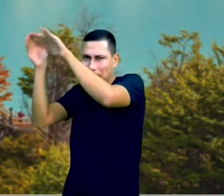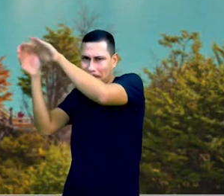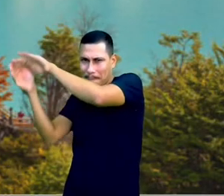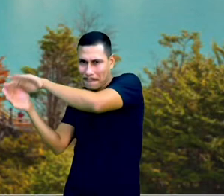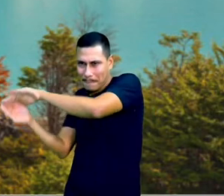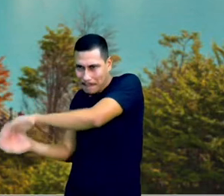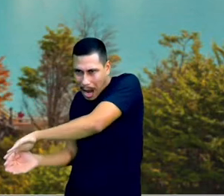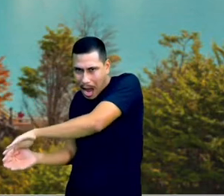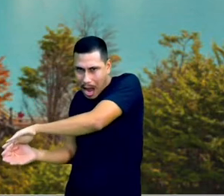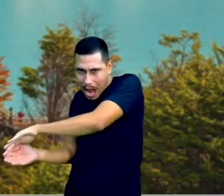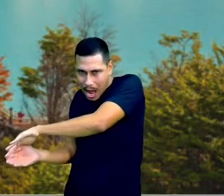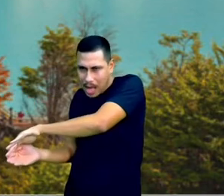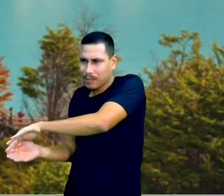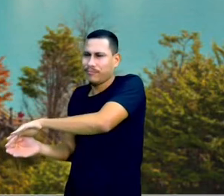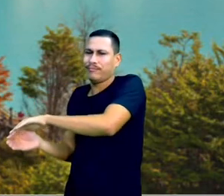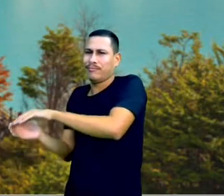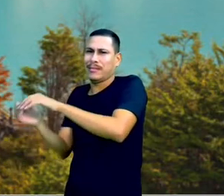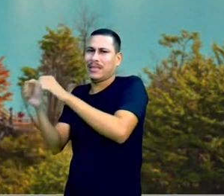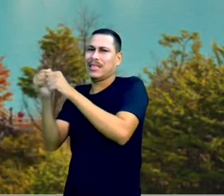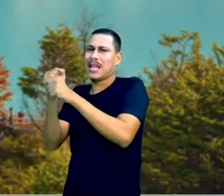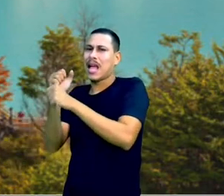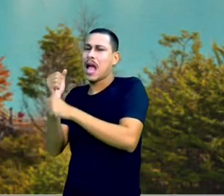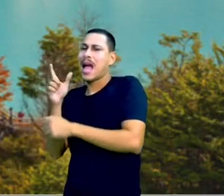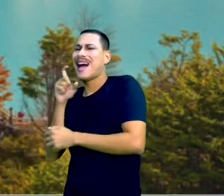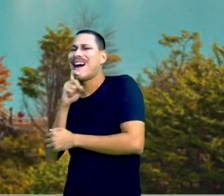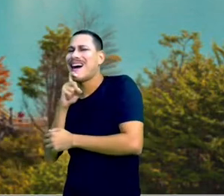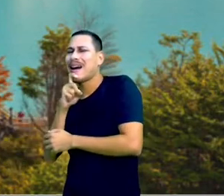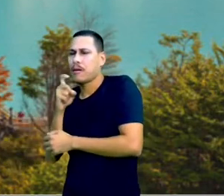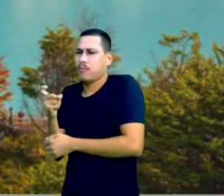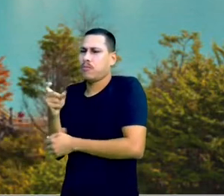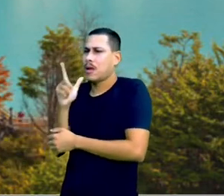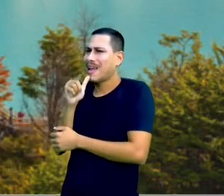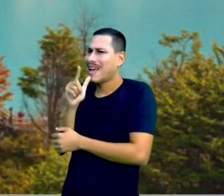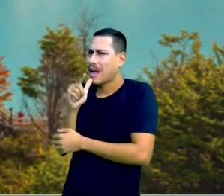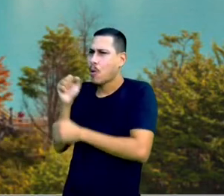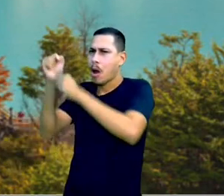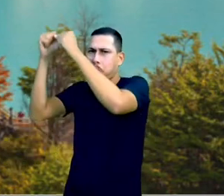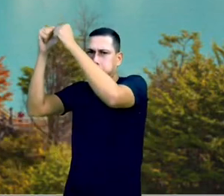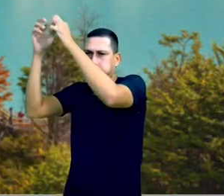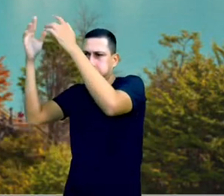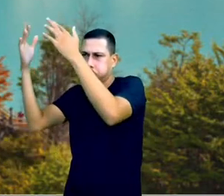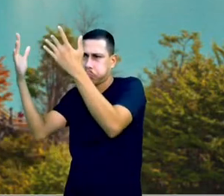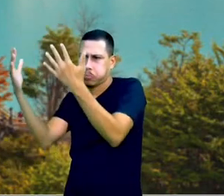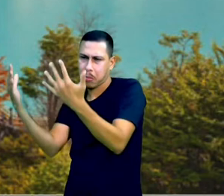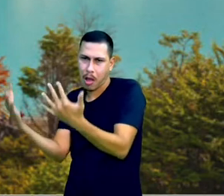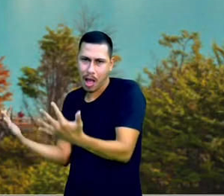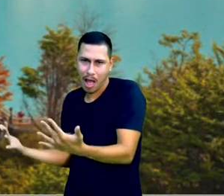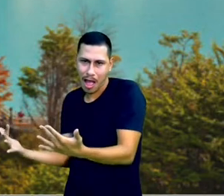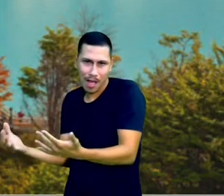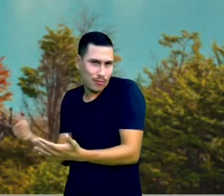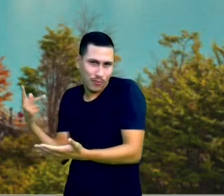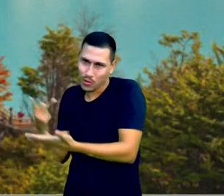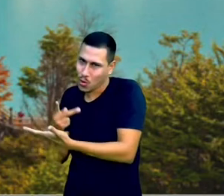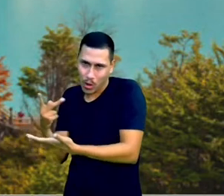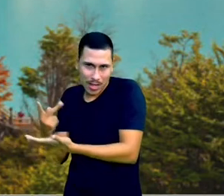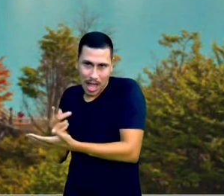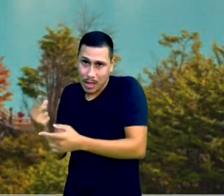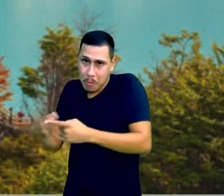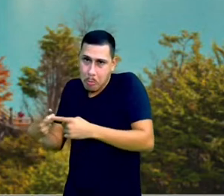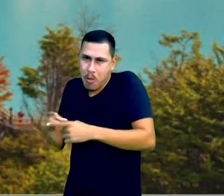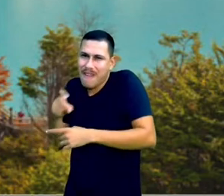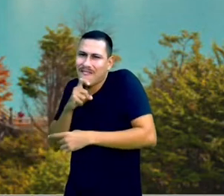queda de neve é superior ao degelo, ao derretimento. Elas são encontradas